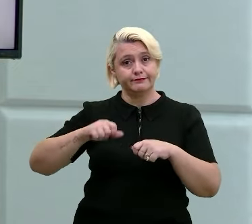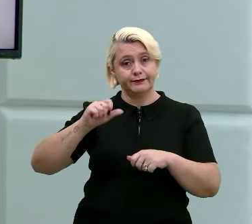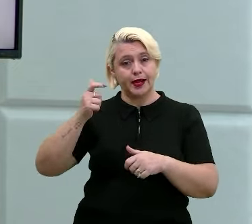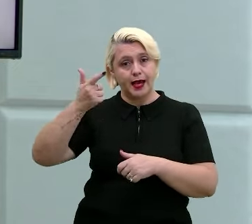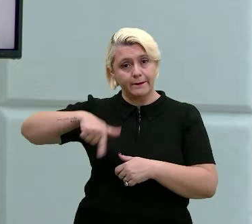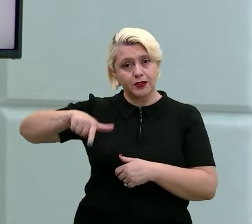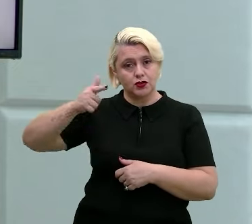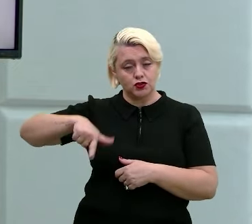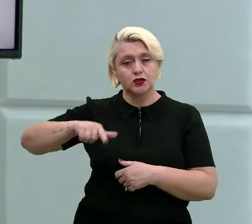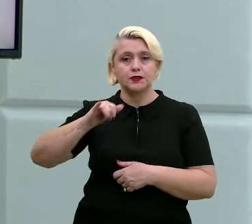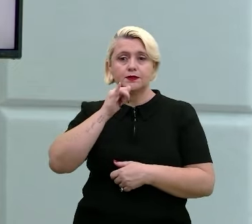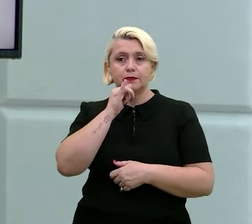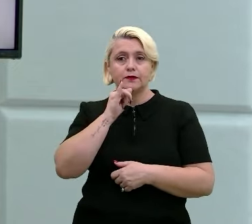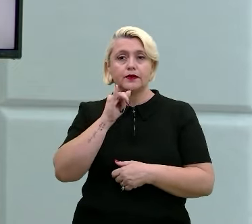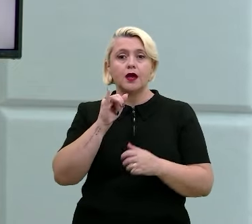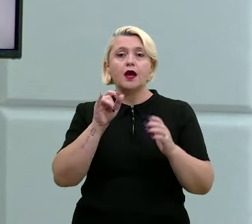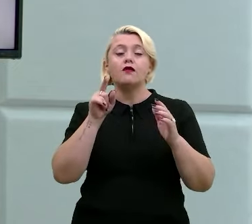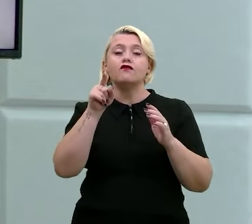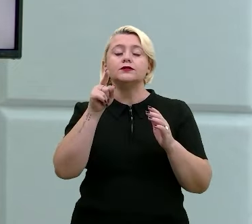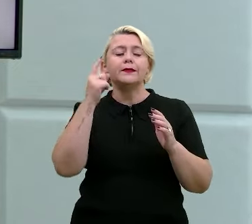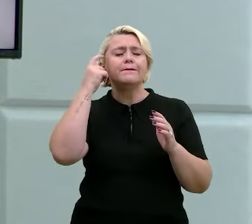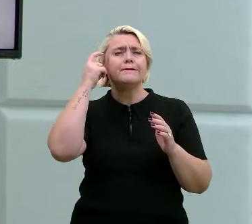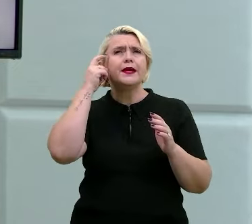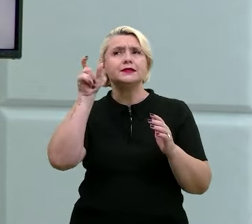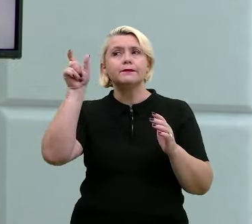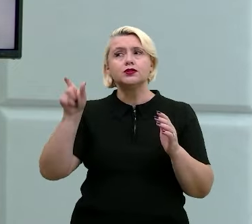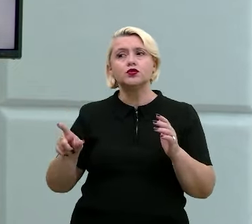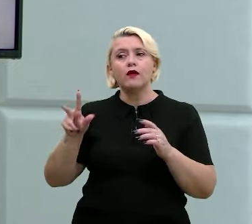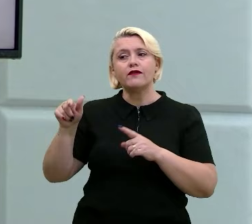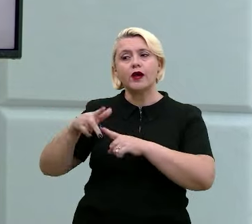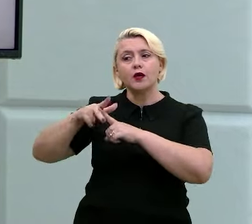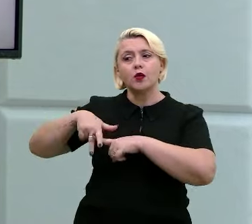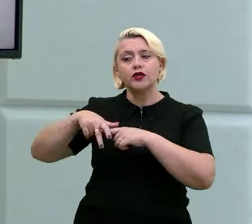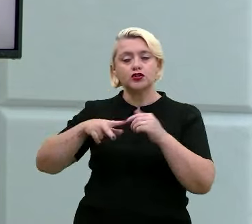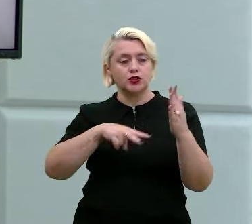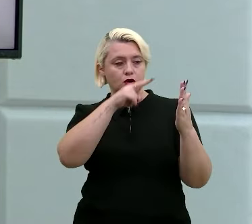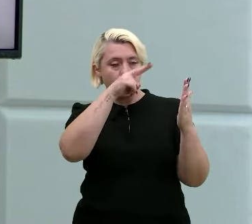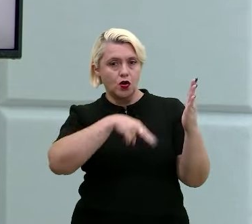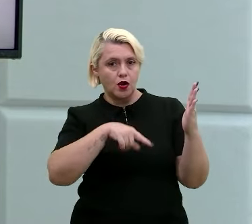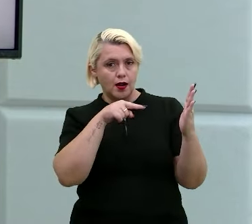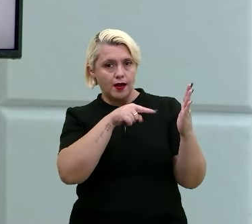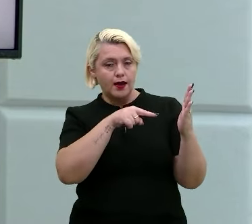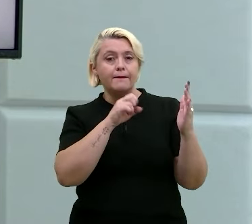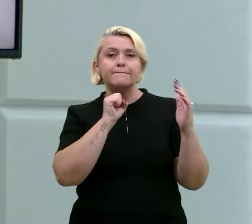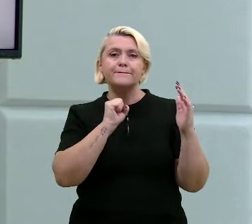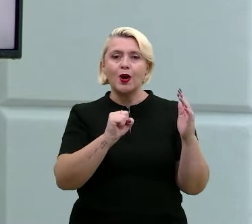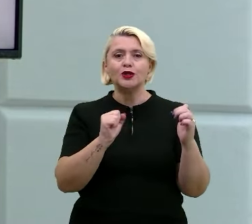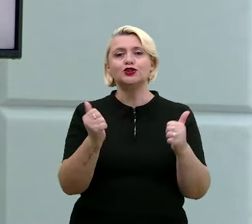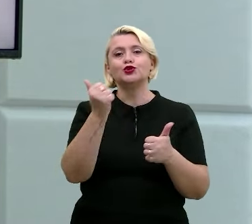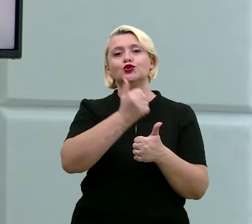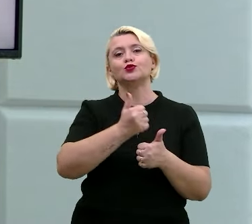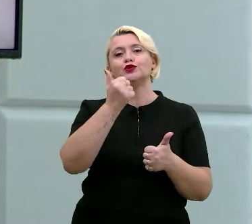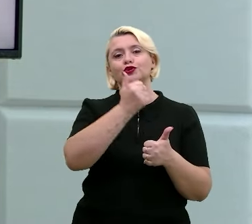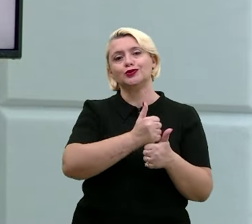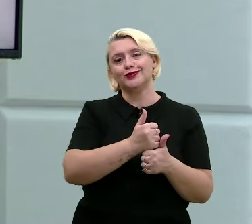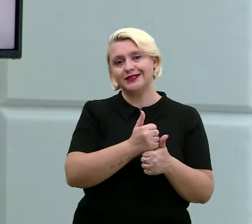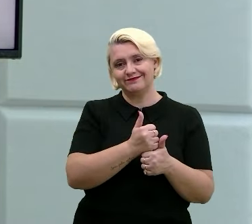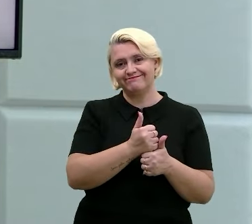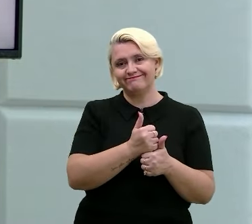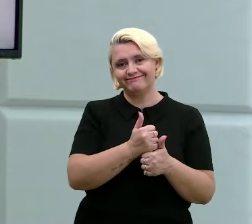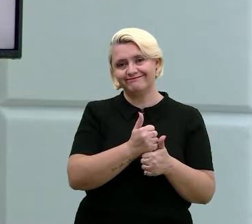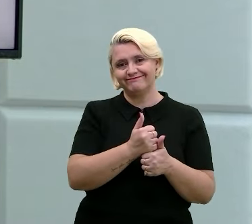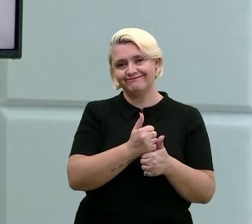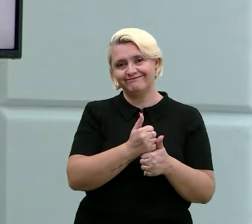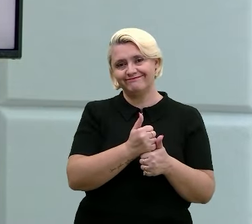A questão é, o olhar do corretor vai para aquelas palavras que poderiam ter sido evitadas,